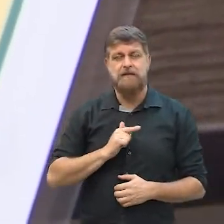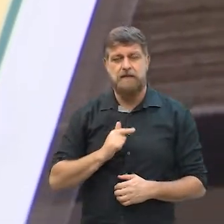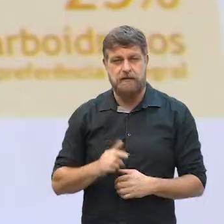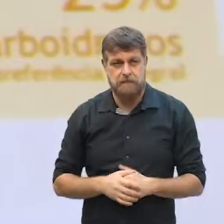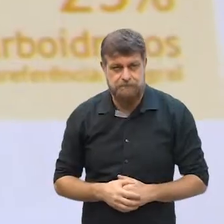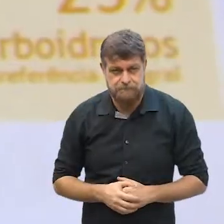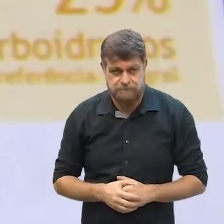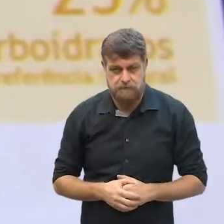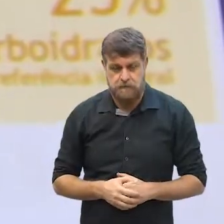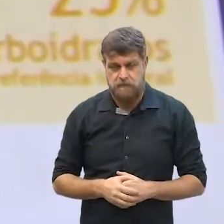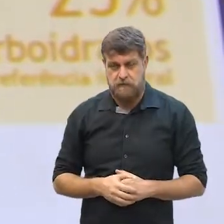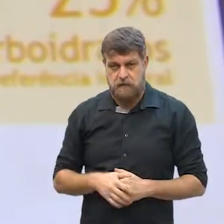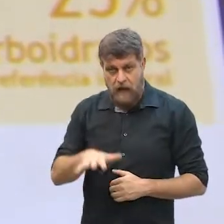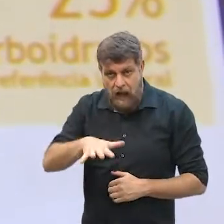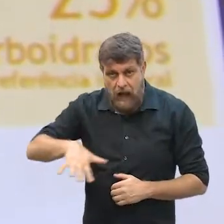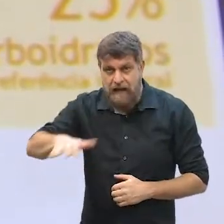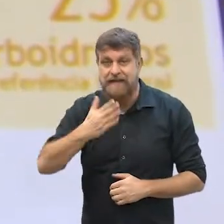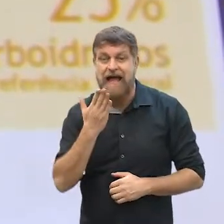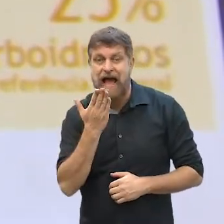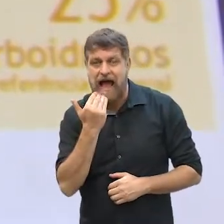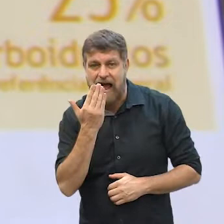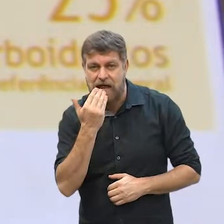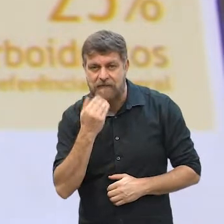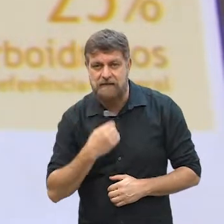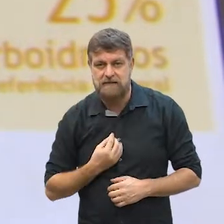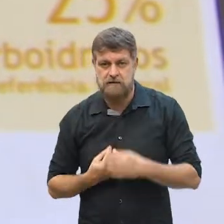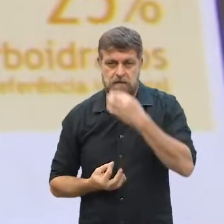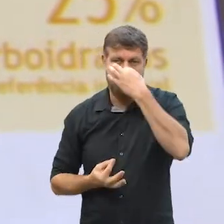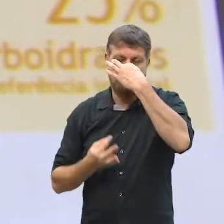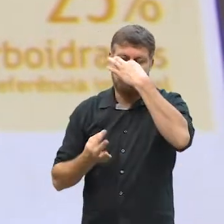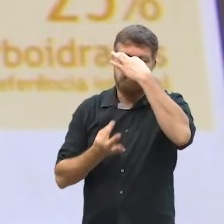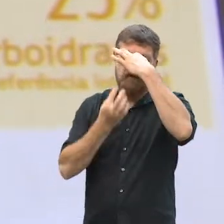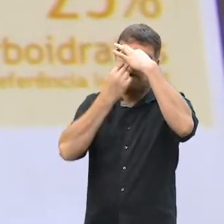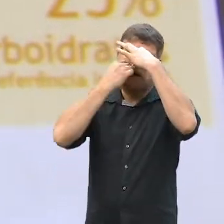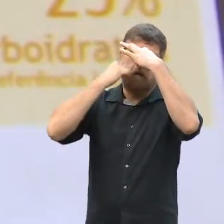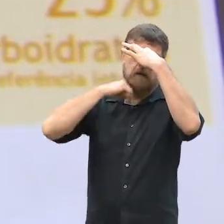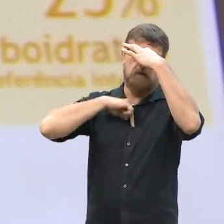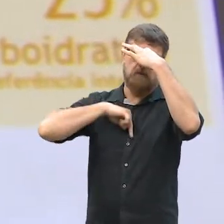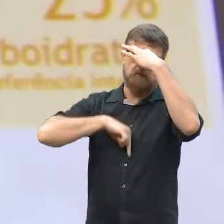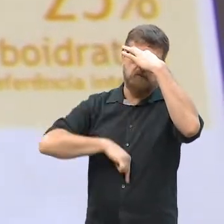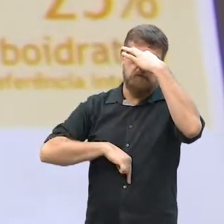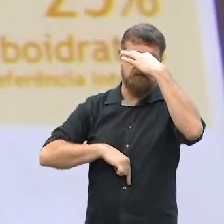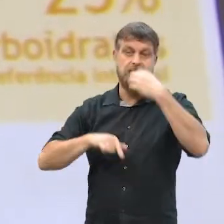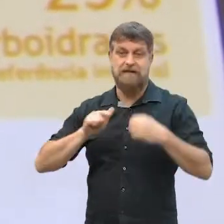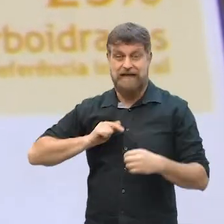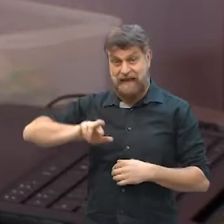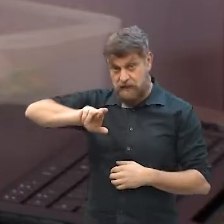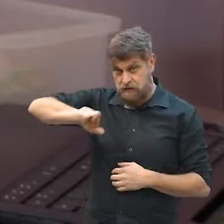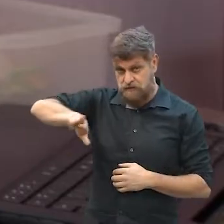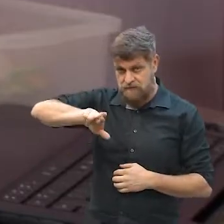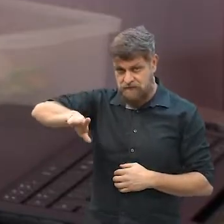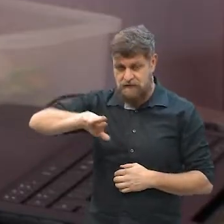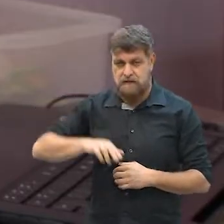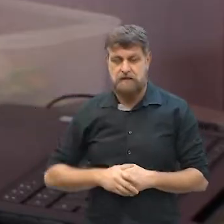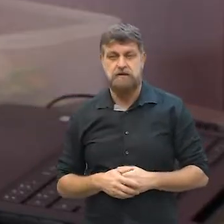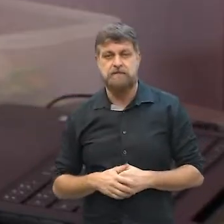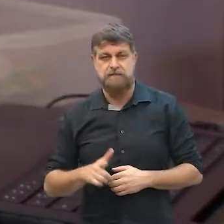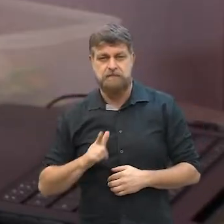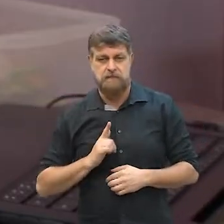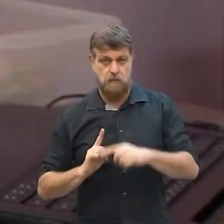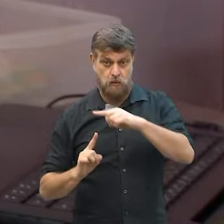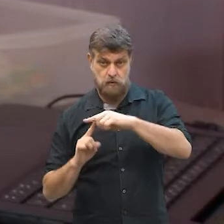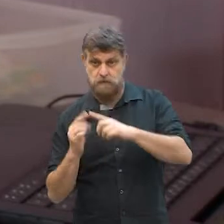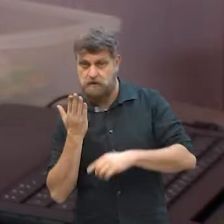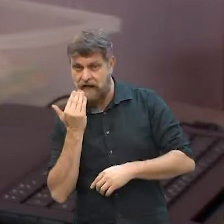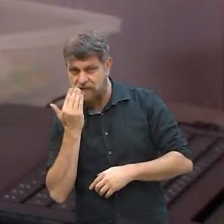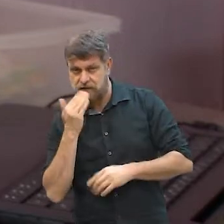que abrange mais alimentação integral, parenteral, são outros cuidados, tá? O nutricionista que